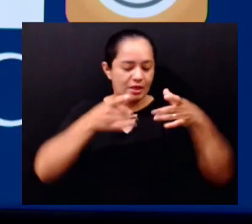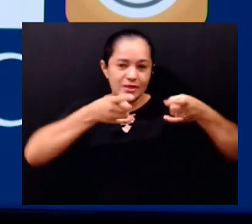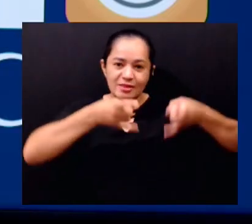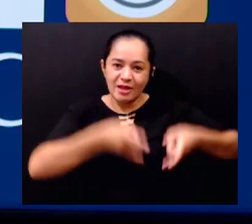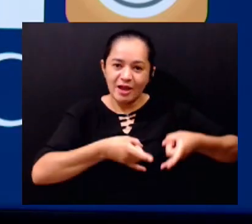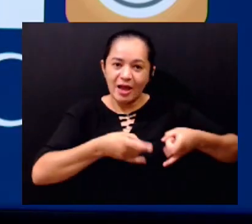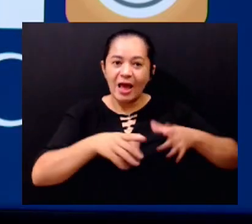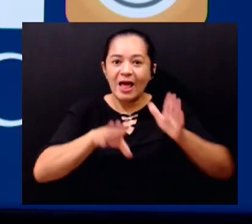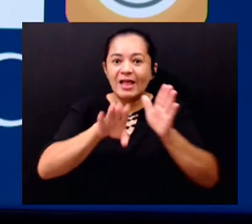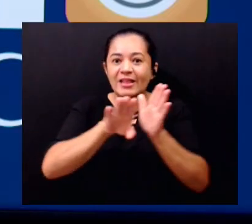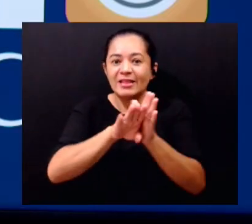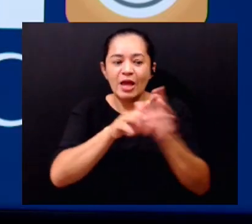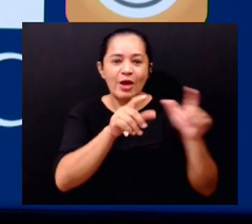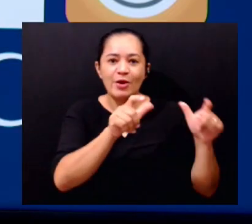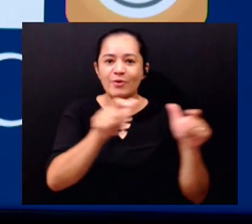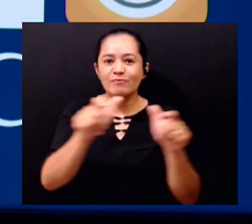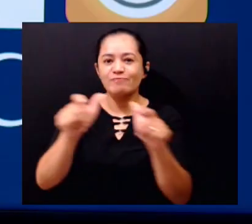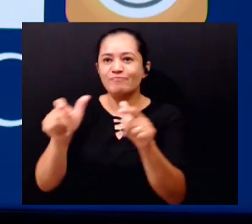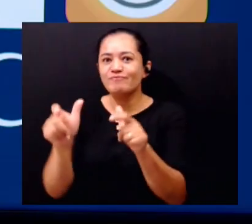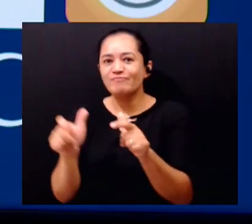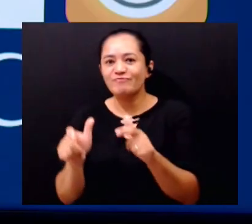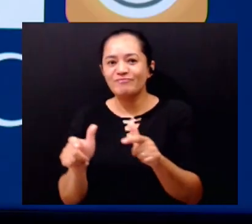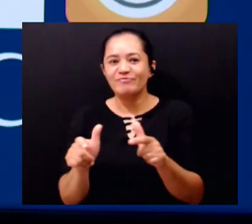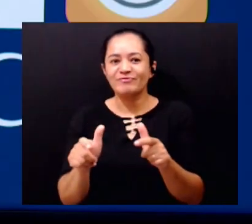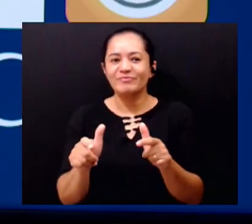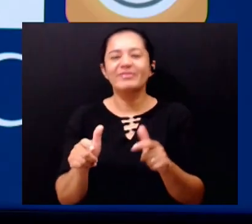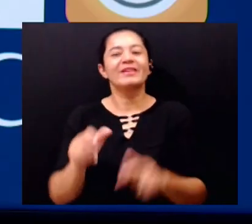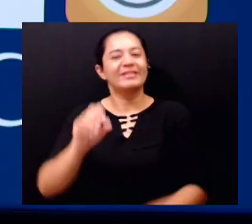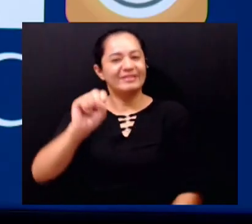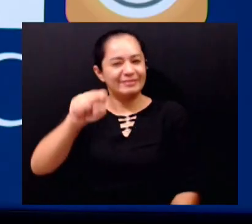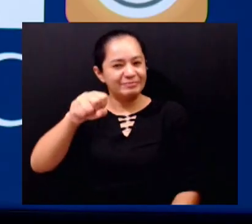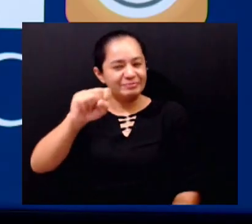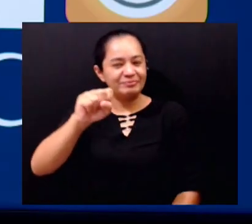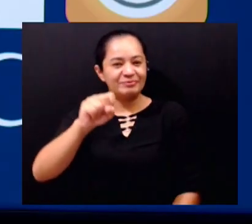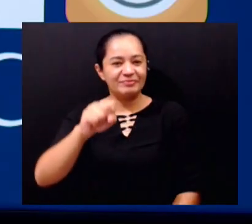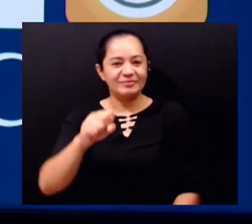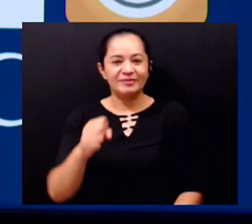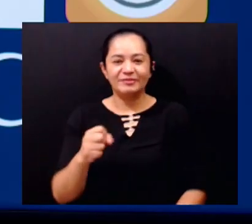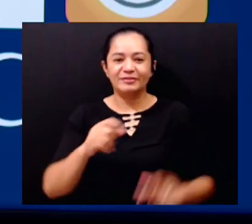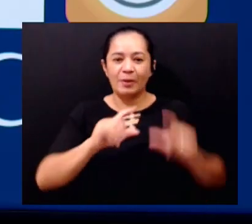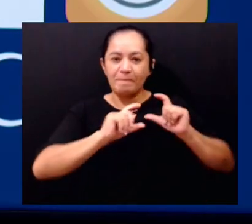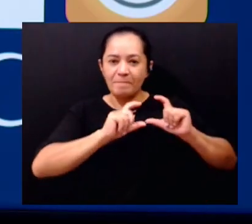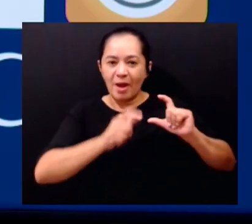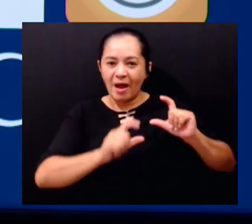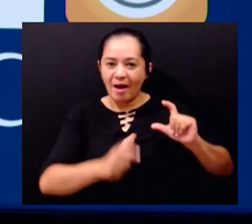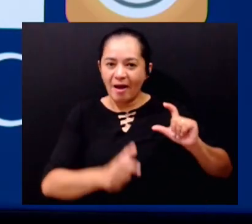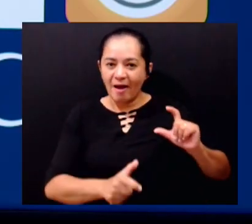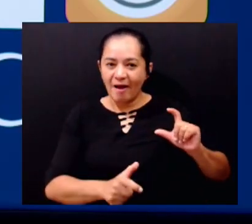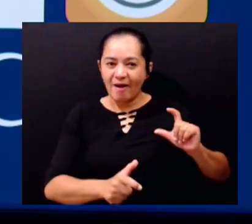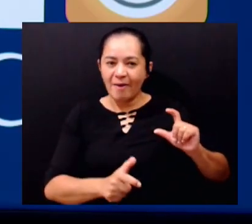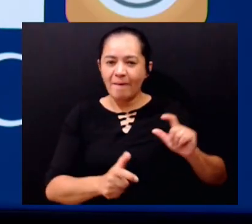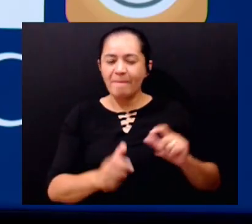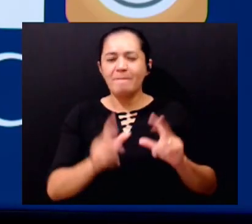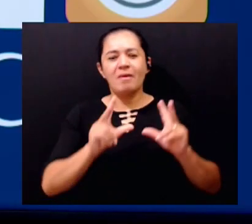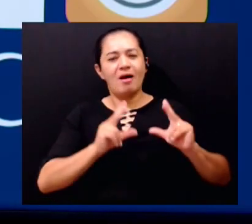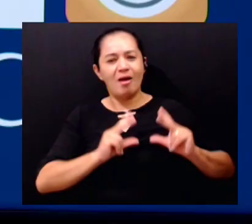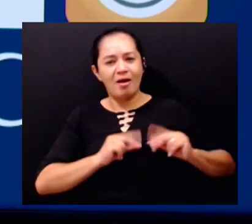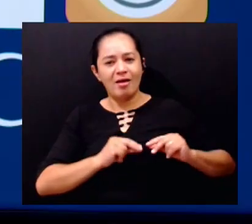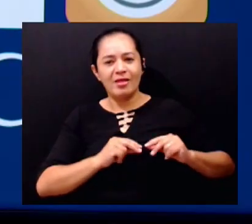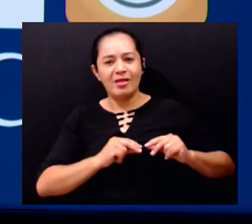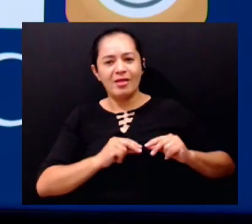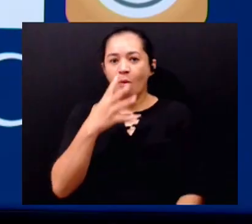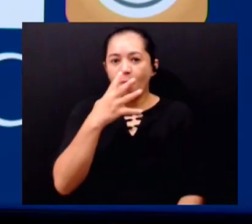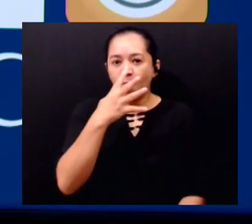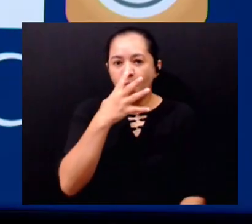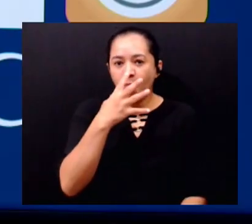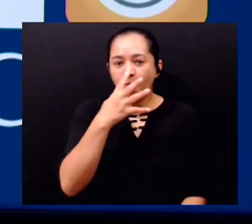lugares não tão adequados. Os quadrinhos, claro, merecem toda a nossa admiração e todo o nosso